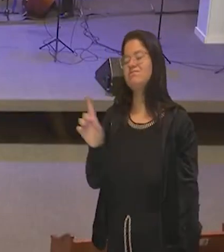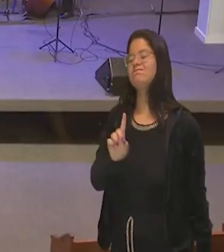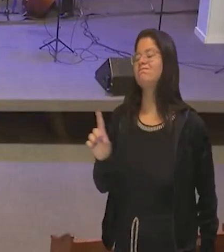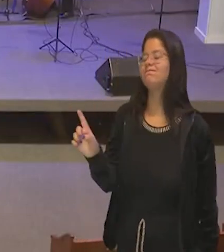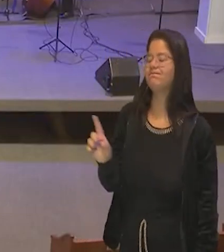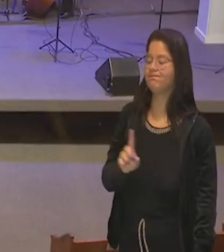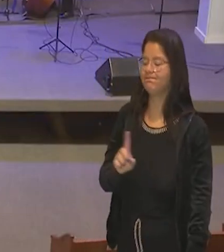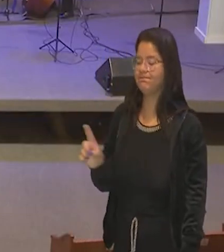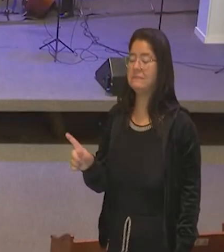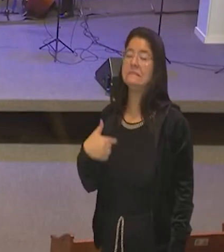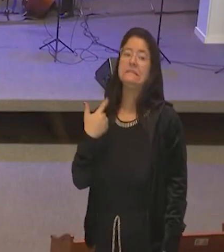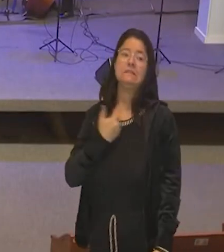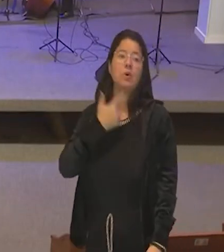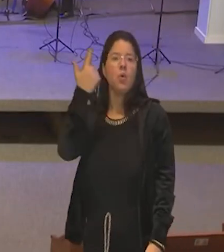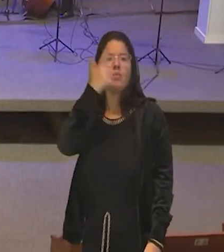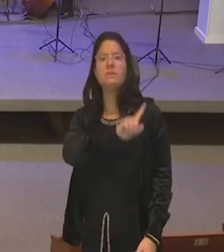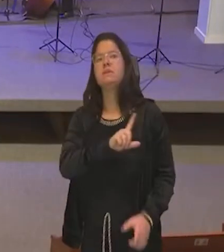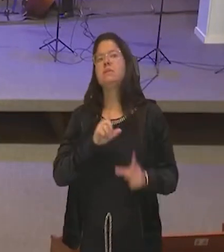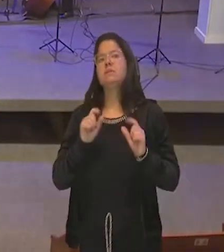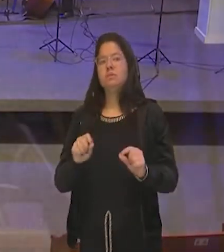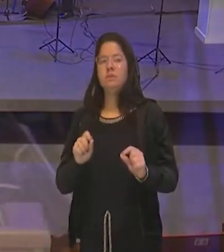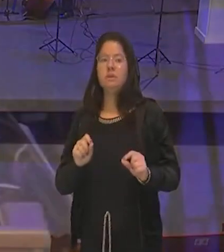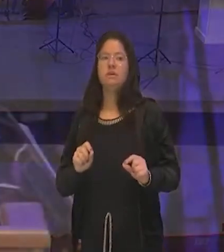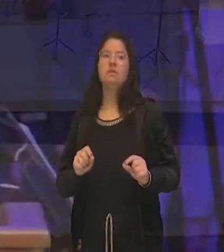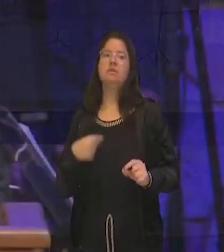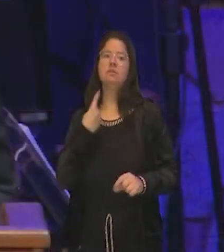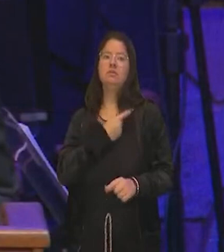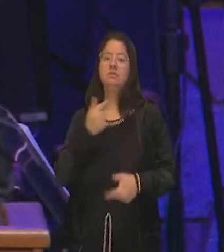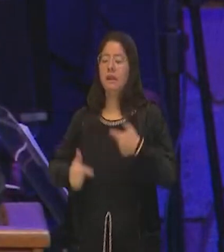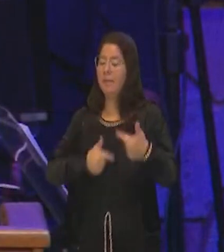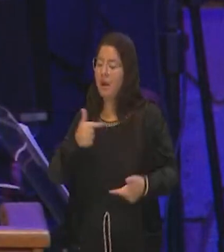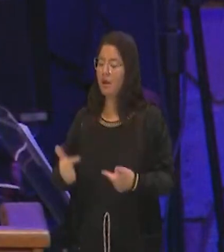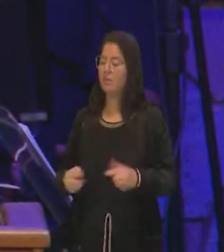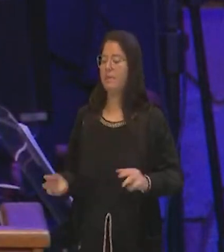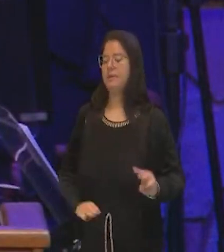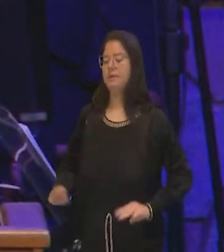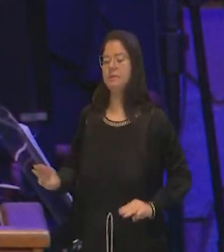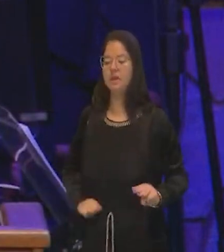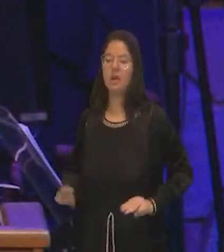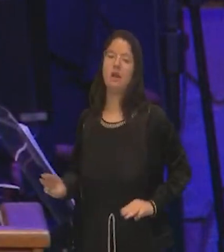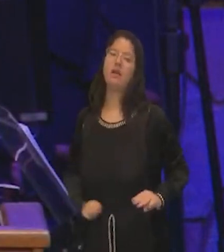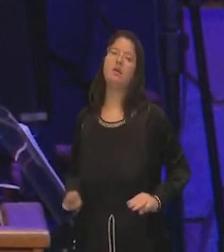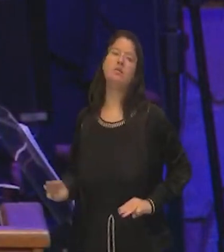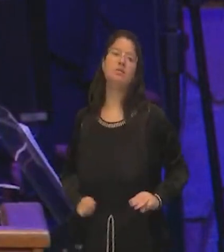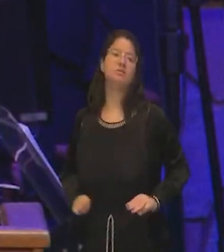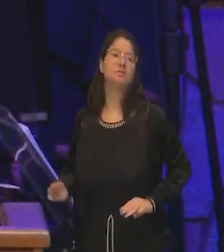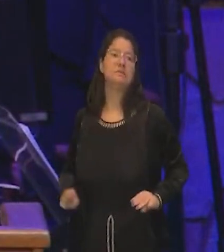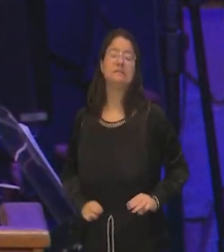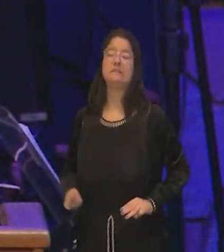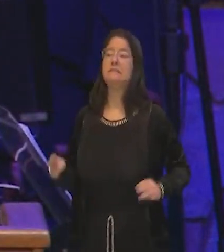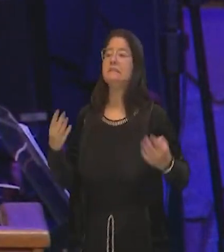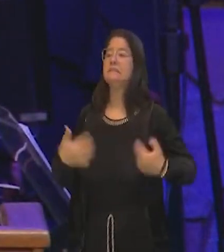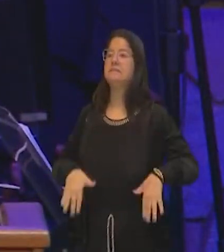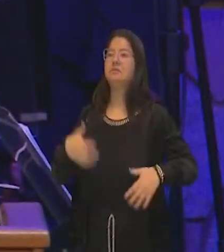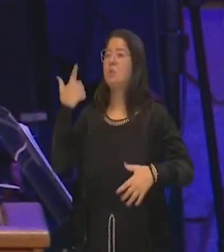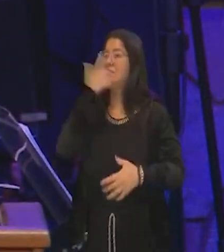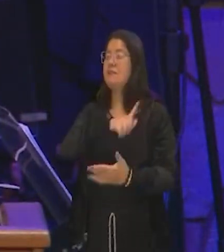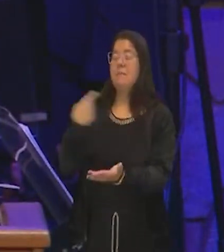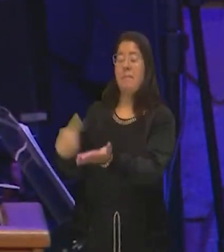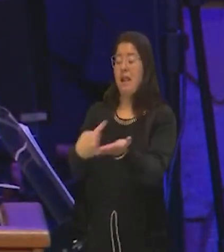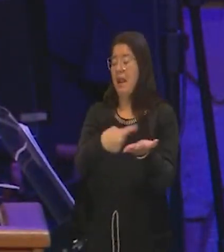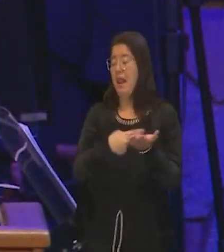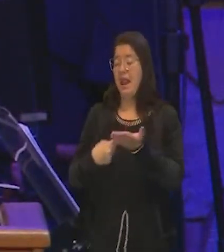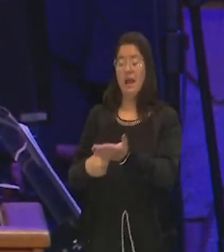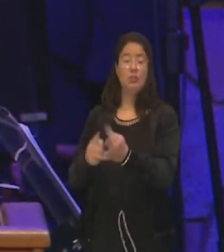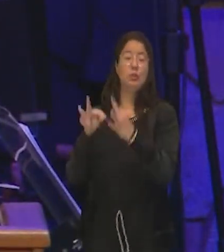Nós não conseguimos muitas vezes na atividade ministerial ser tanta coisa e